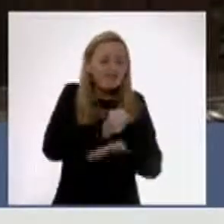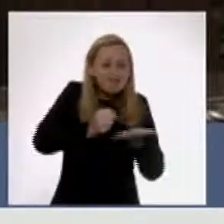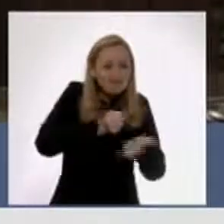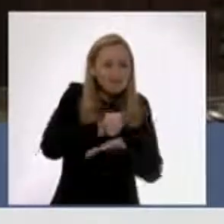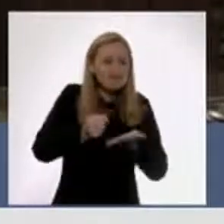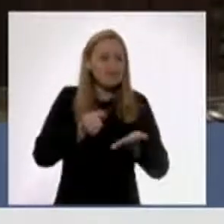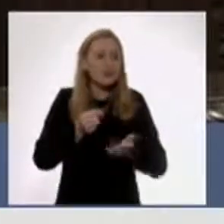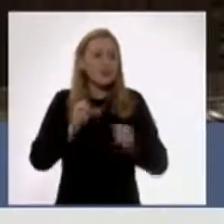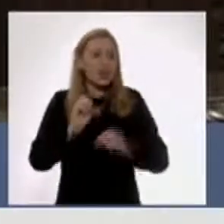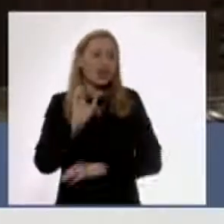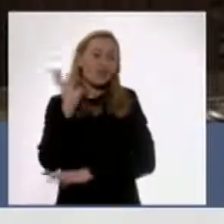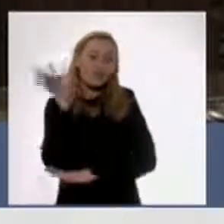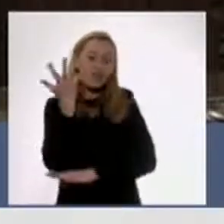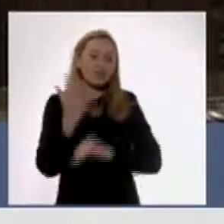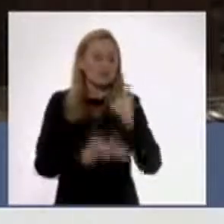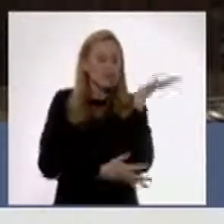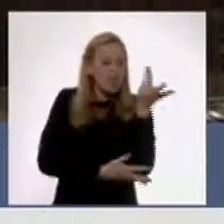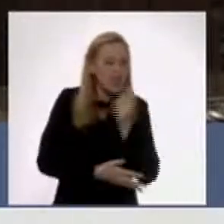meio ambiente,